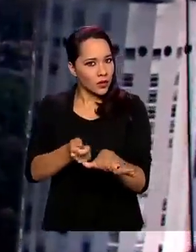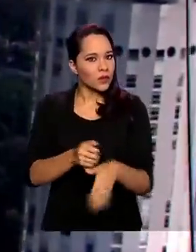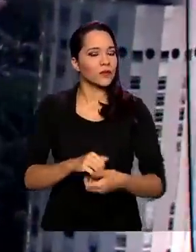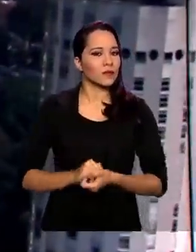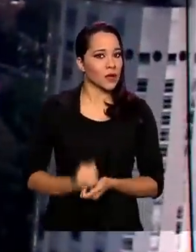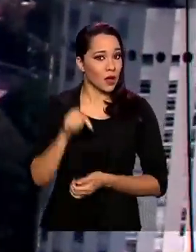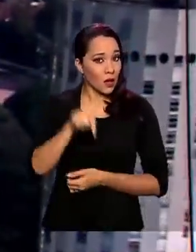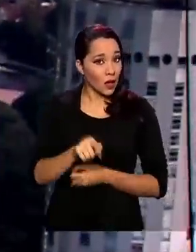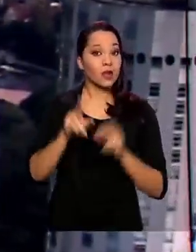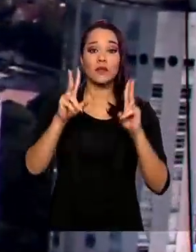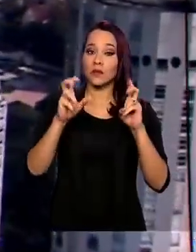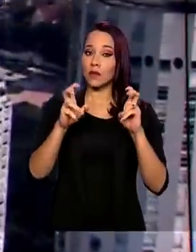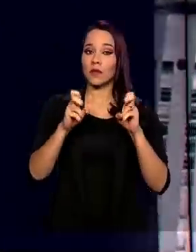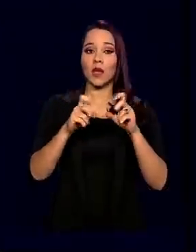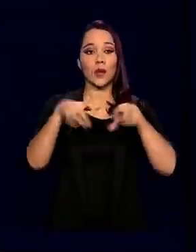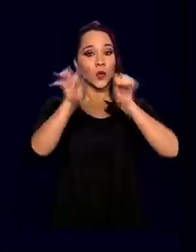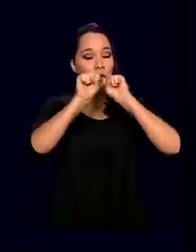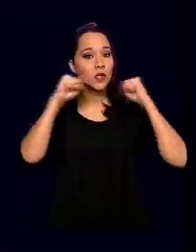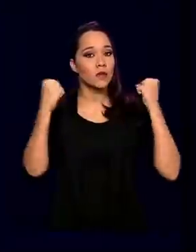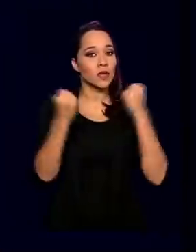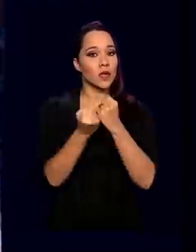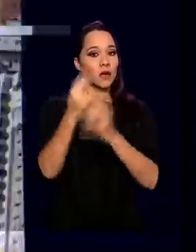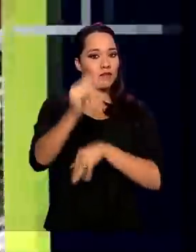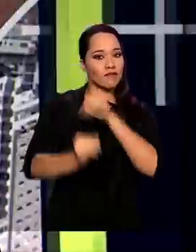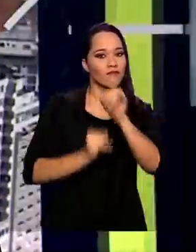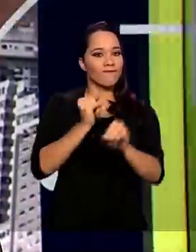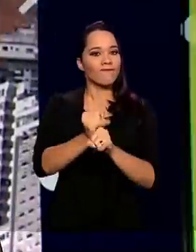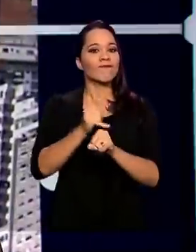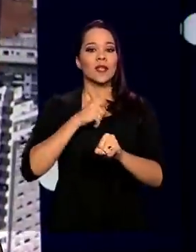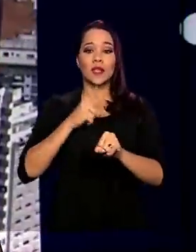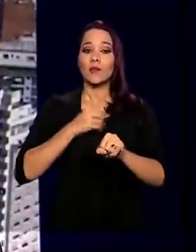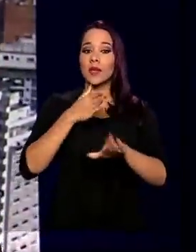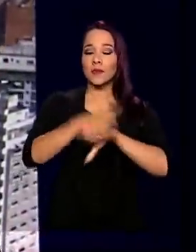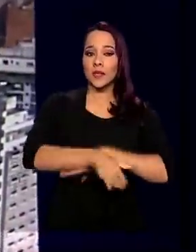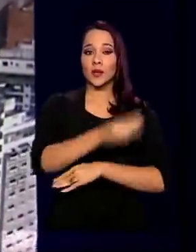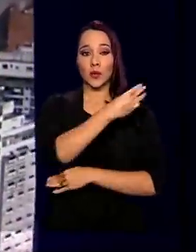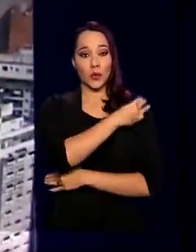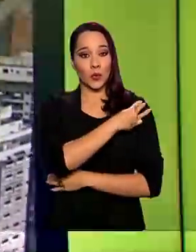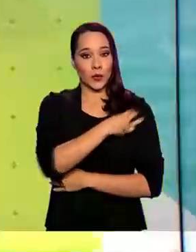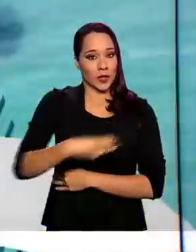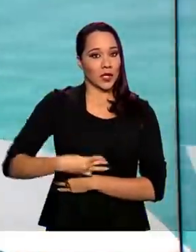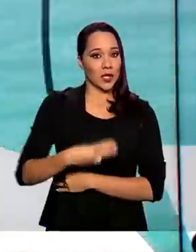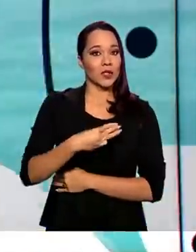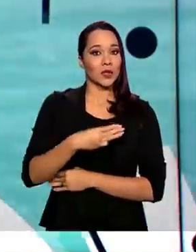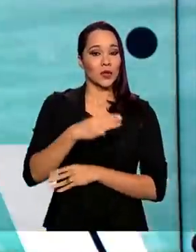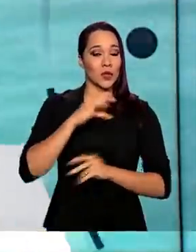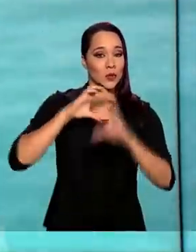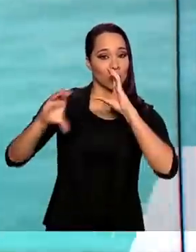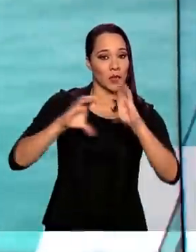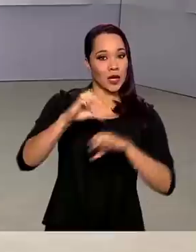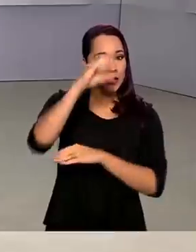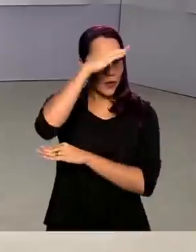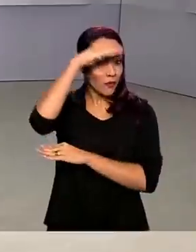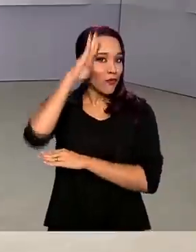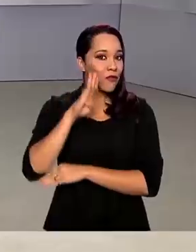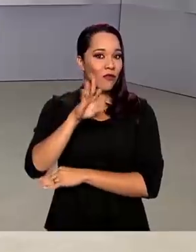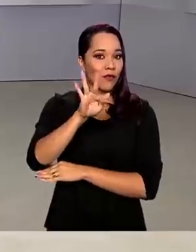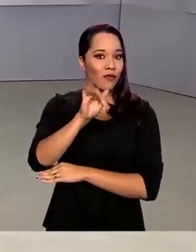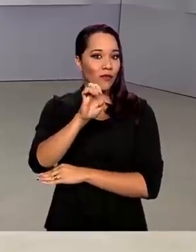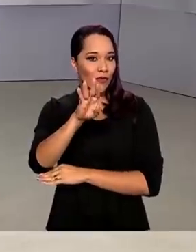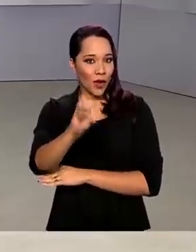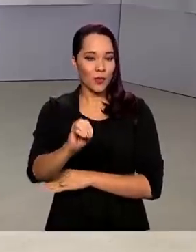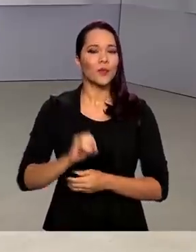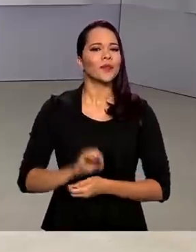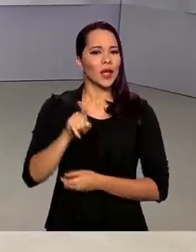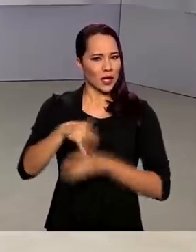esse foi o tema de um seminário online que contou com a participação do ministro das comunicações fábio faria o